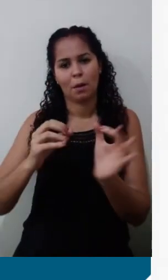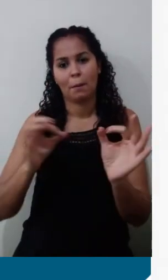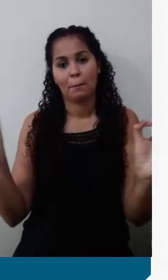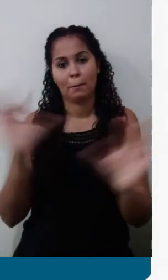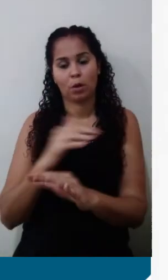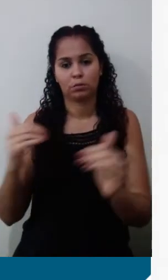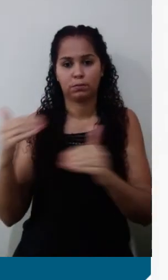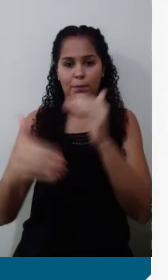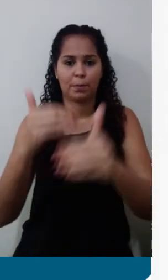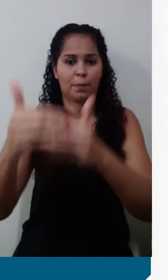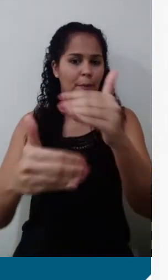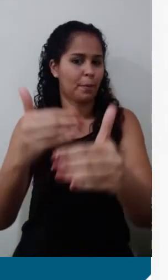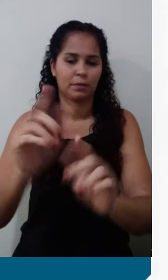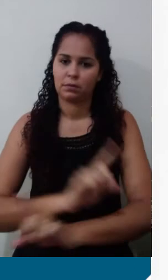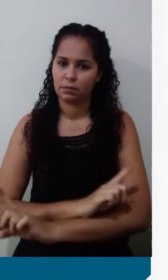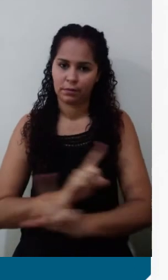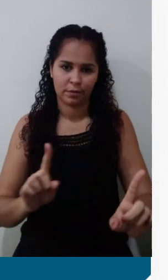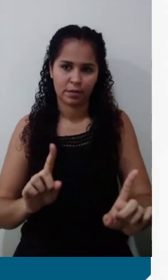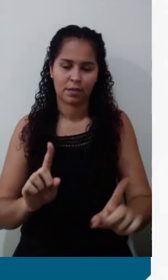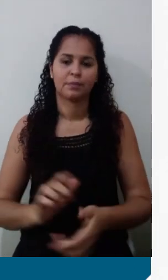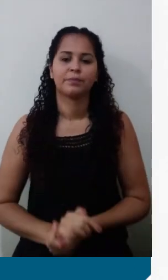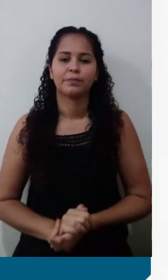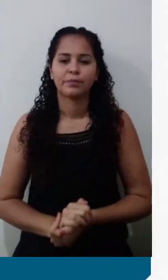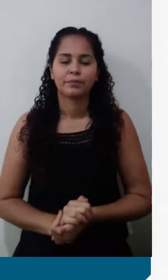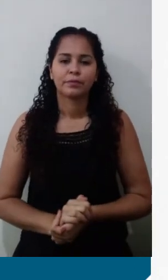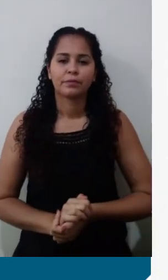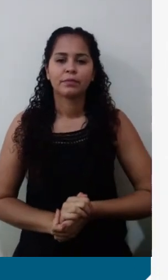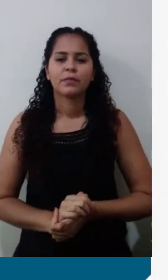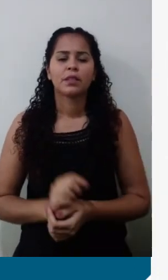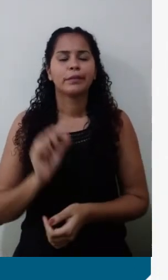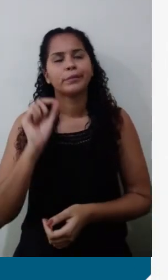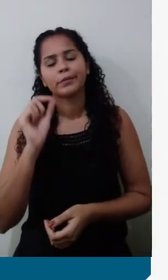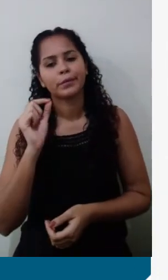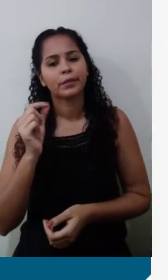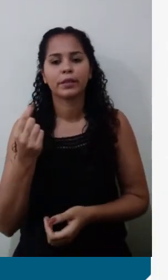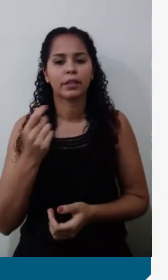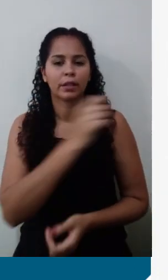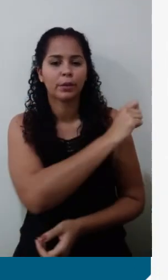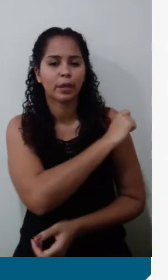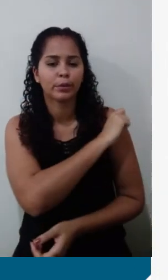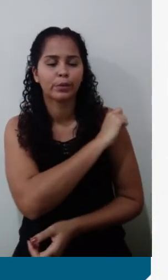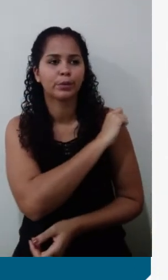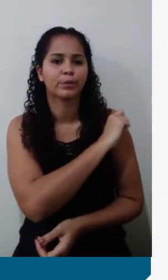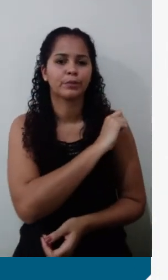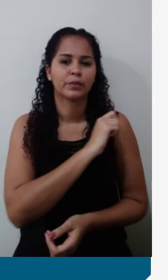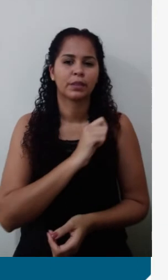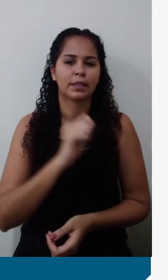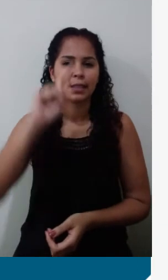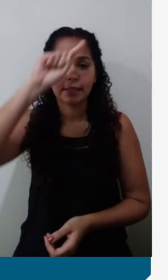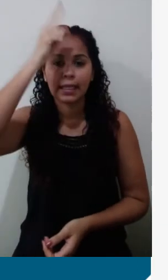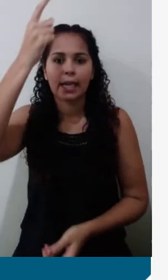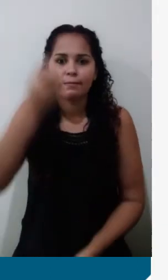incompleto, tá? E considerado insuficiente para a progressão textual. São aqueles casos em que o